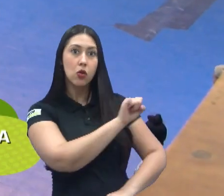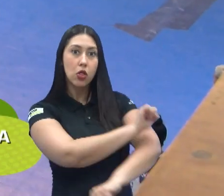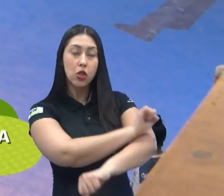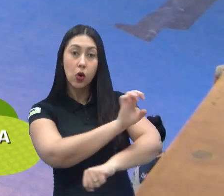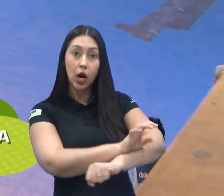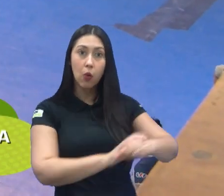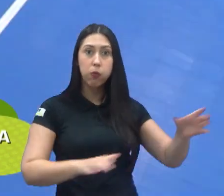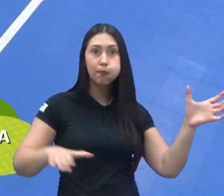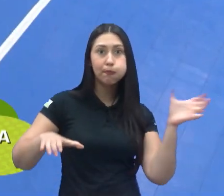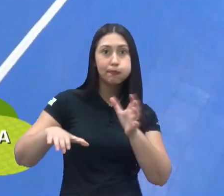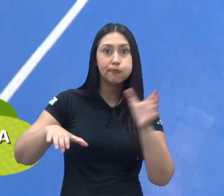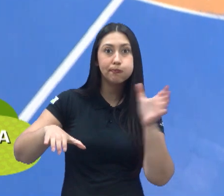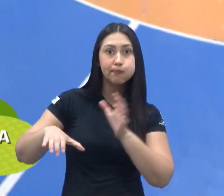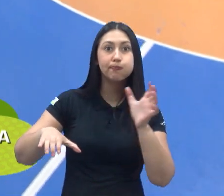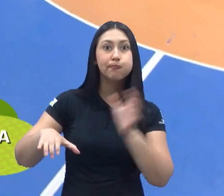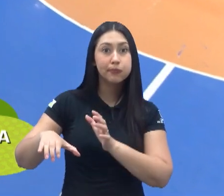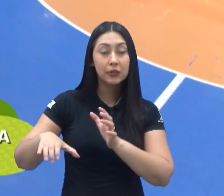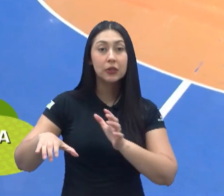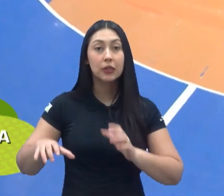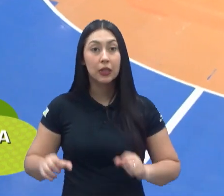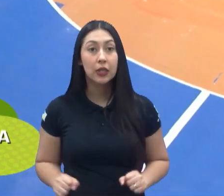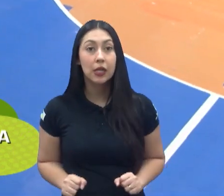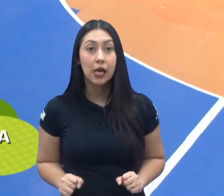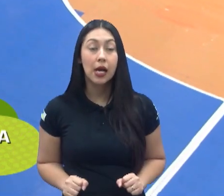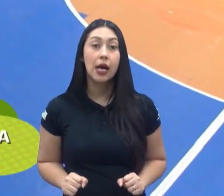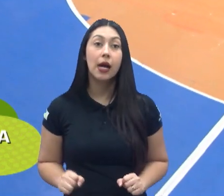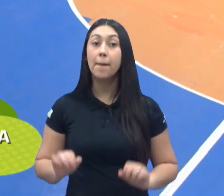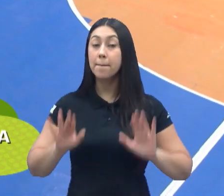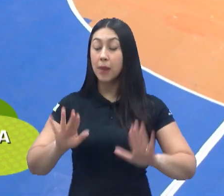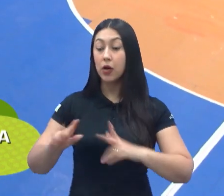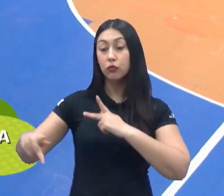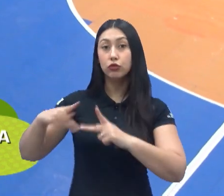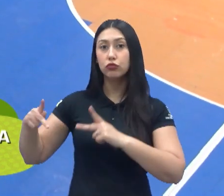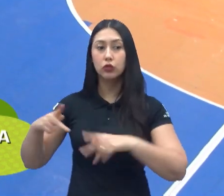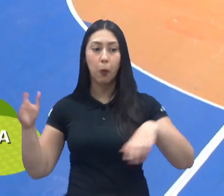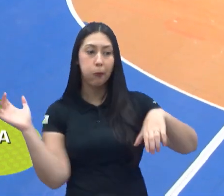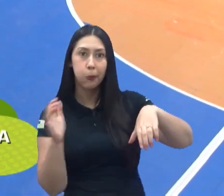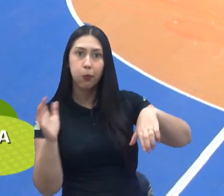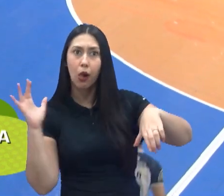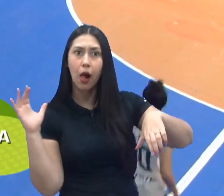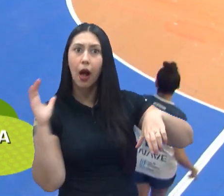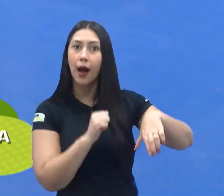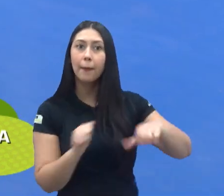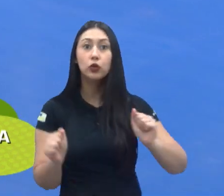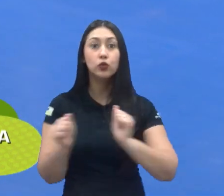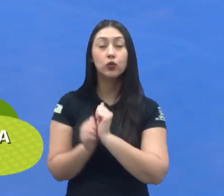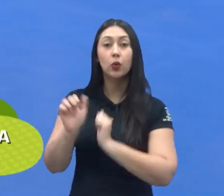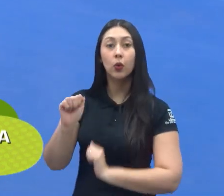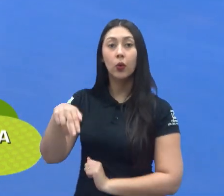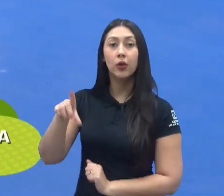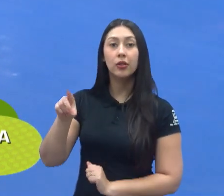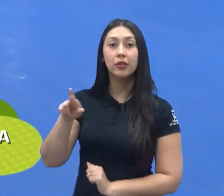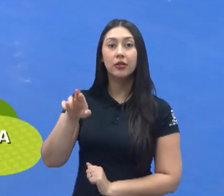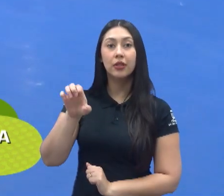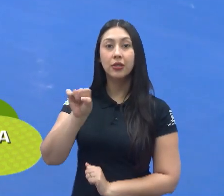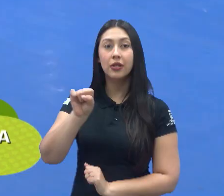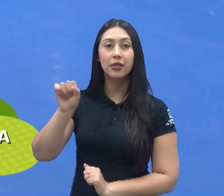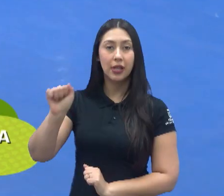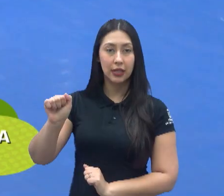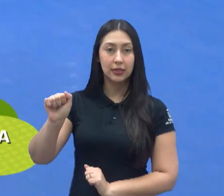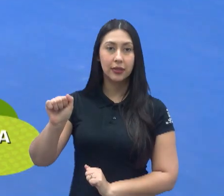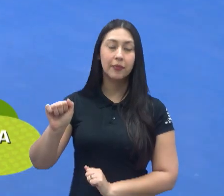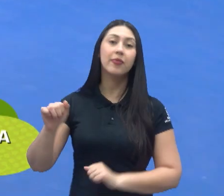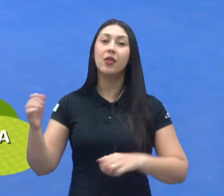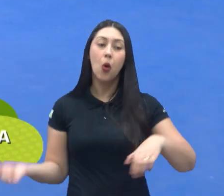Carla. A resposta do São José foi rápida, com Andressinha. E o gol joseense